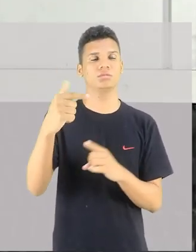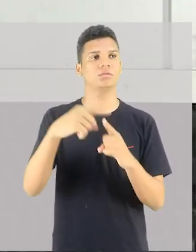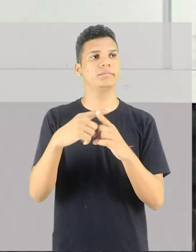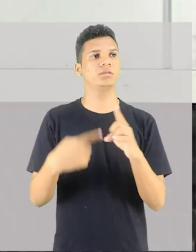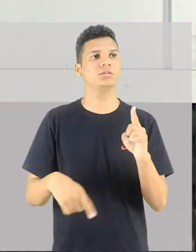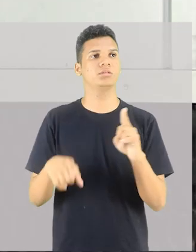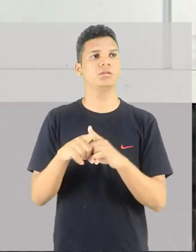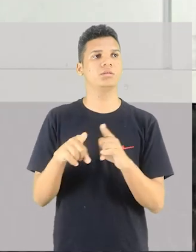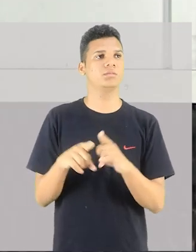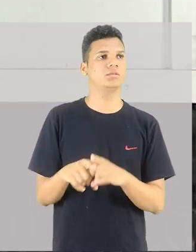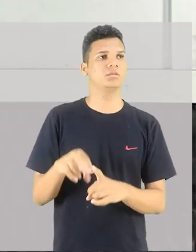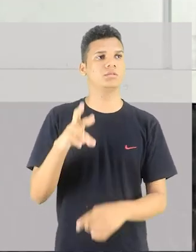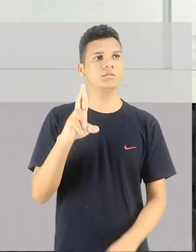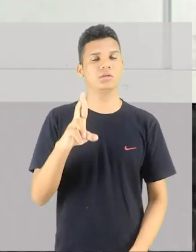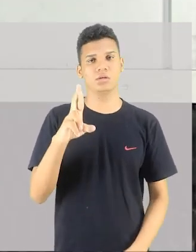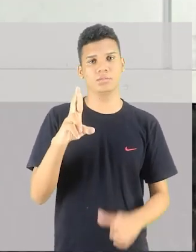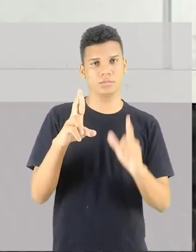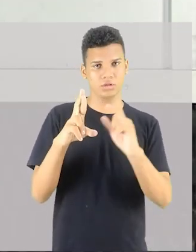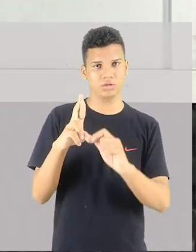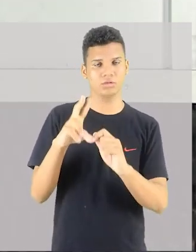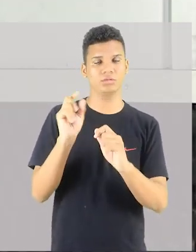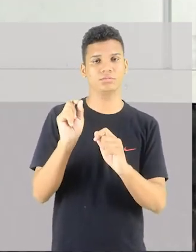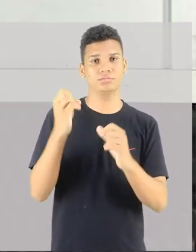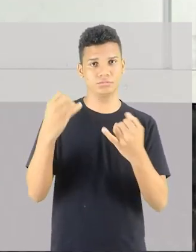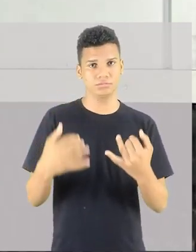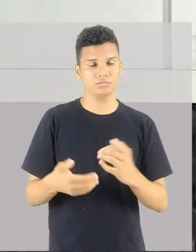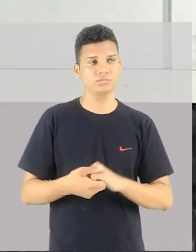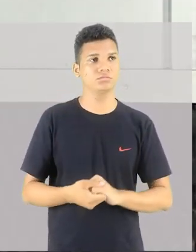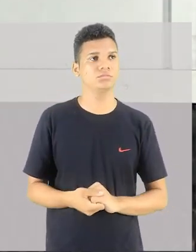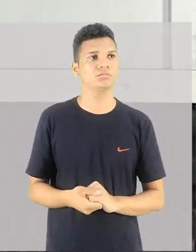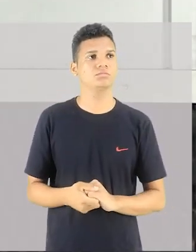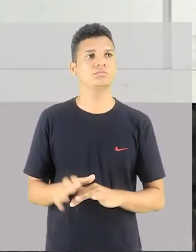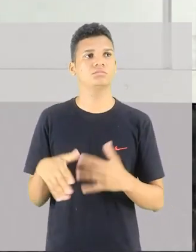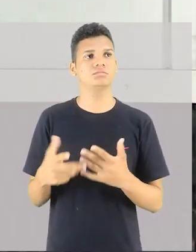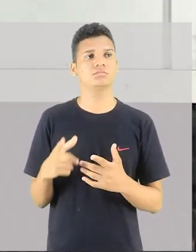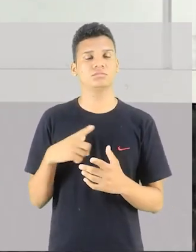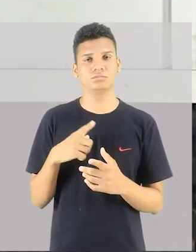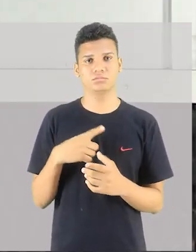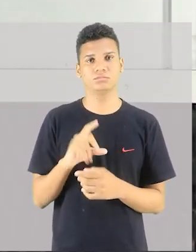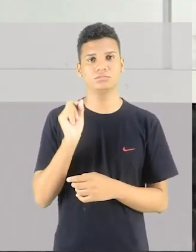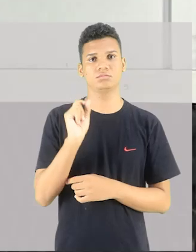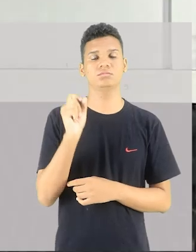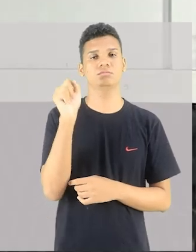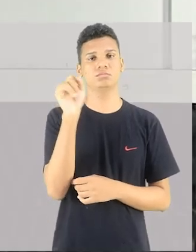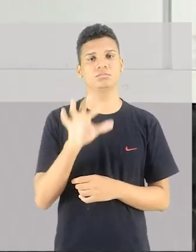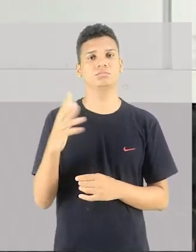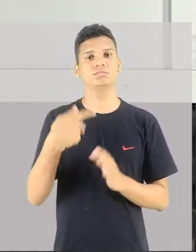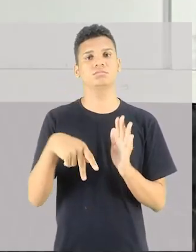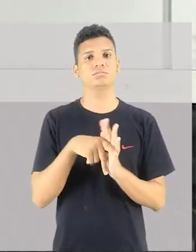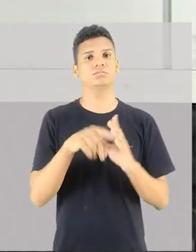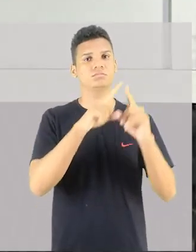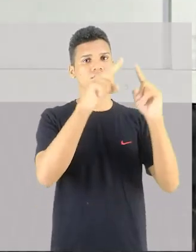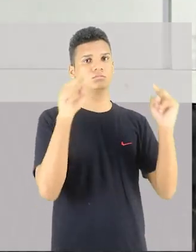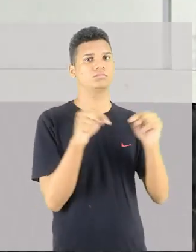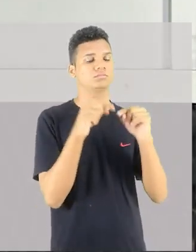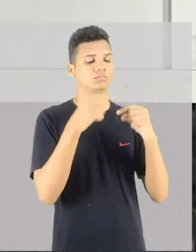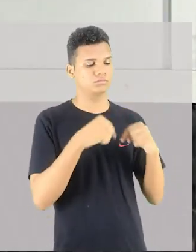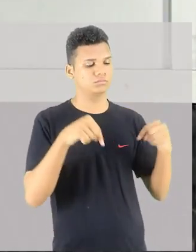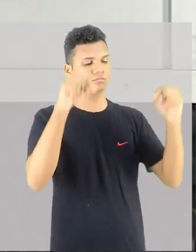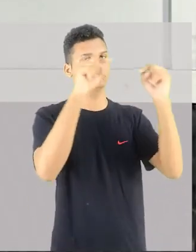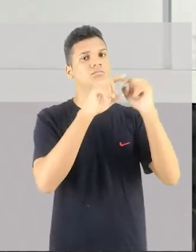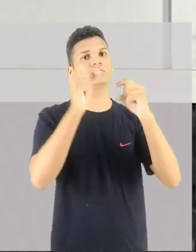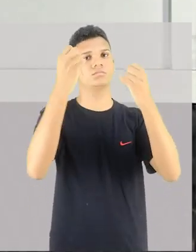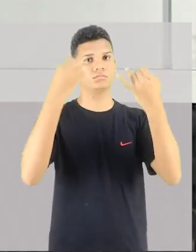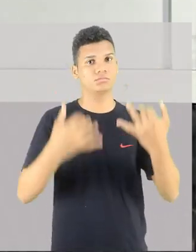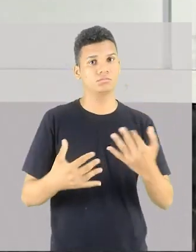r menor quadrado essa aqui é a área dessa faixa que é uma coroa circular certo já